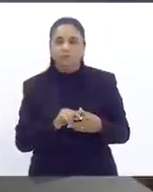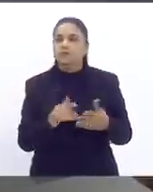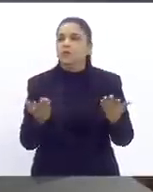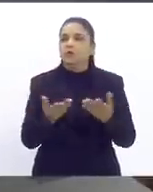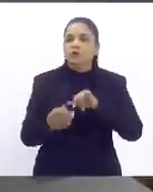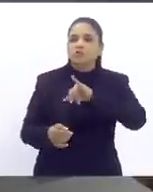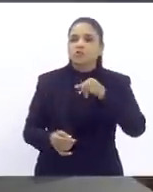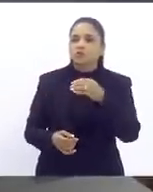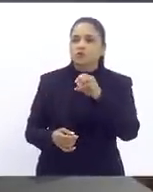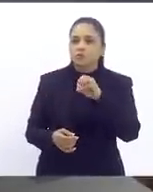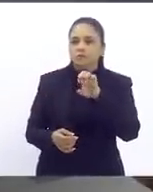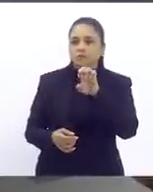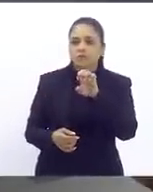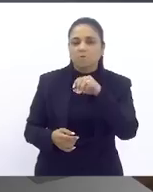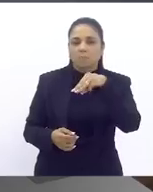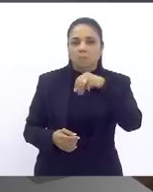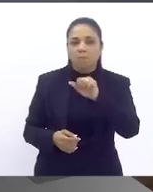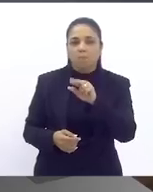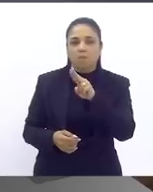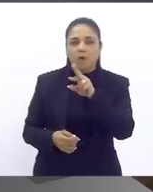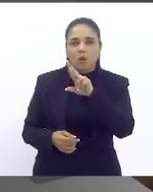de Souza Ramalho